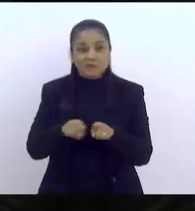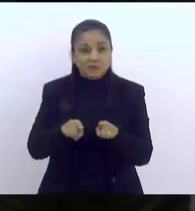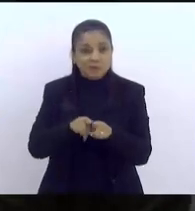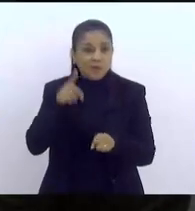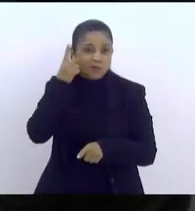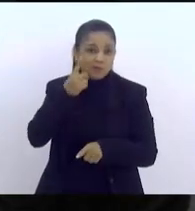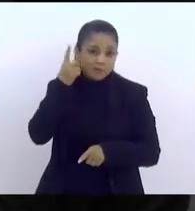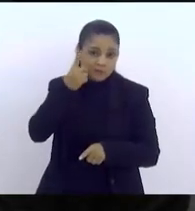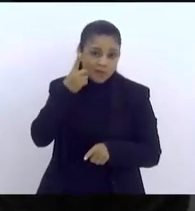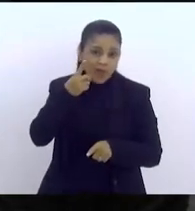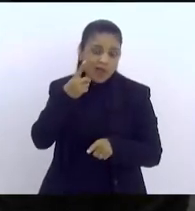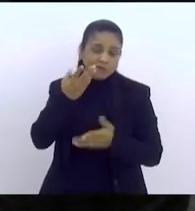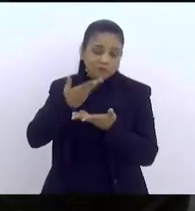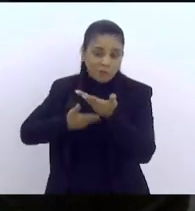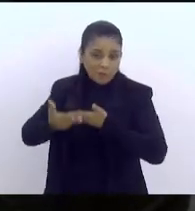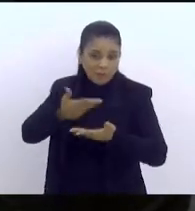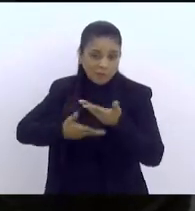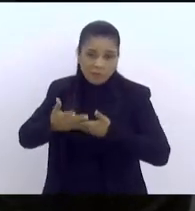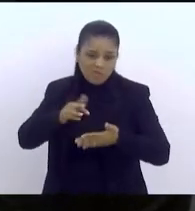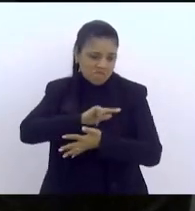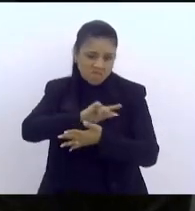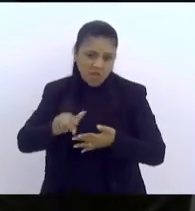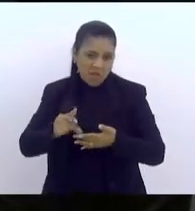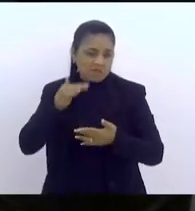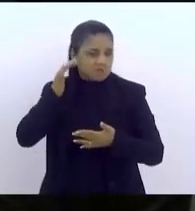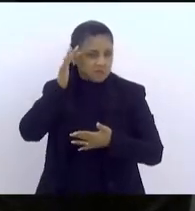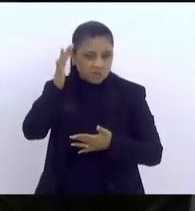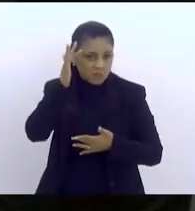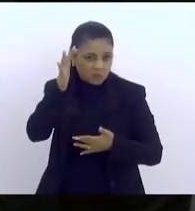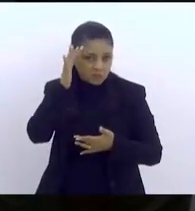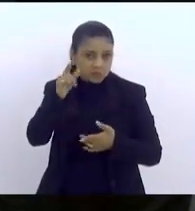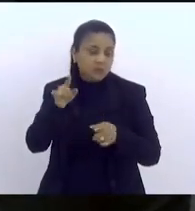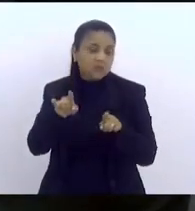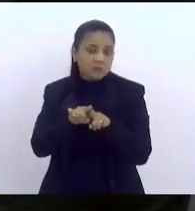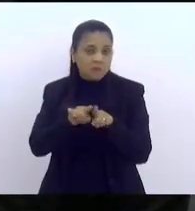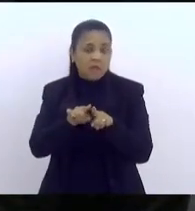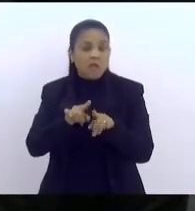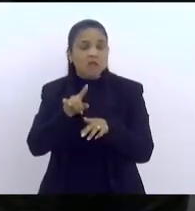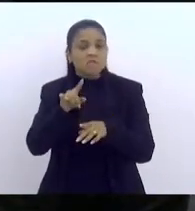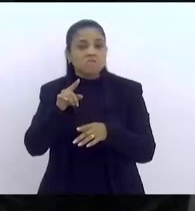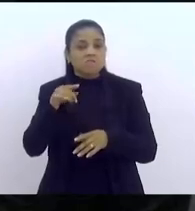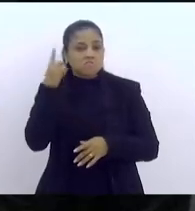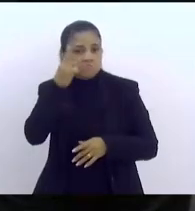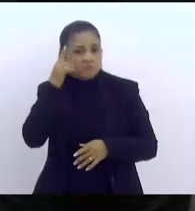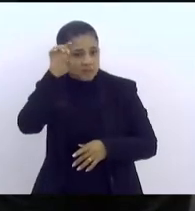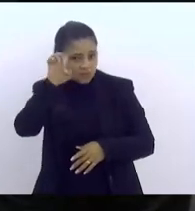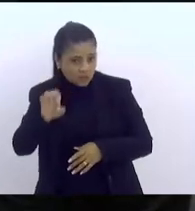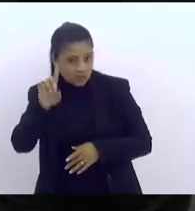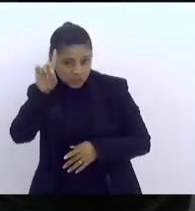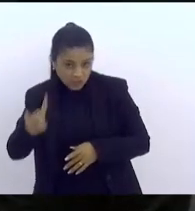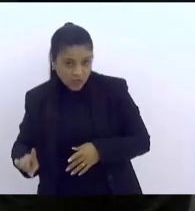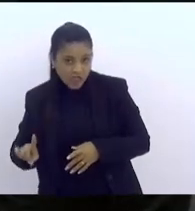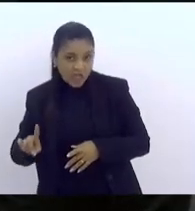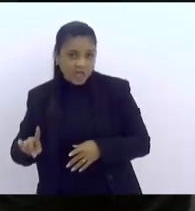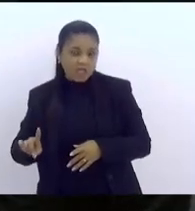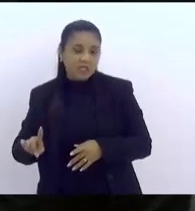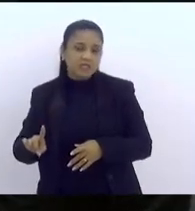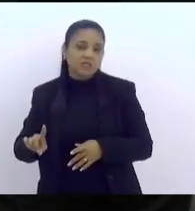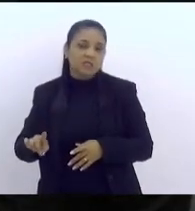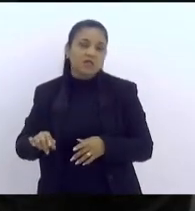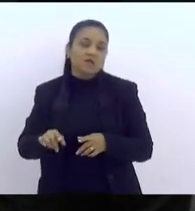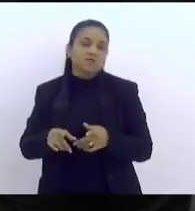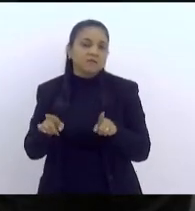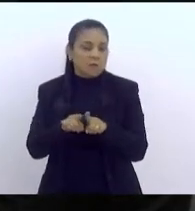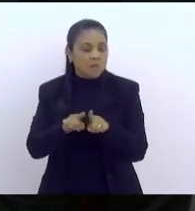de diversos espectros ideológicos, porque certamente parlamentares da direita são sensíveis ao alargamento dos direitos